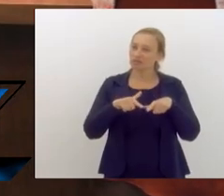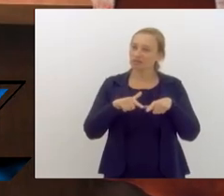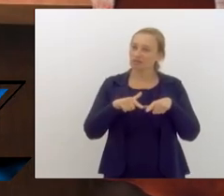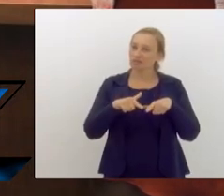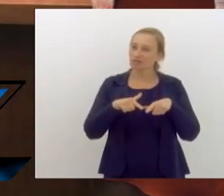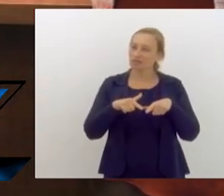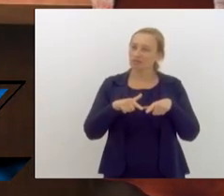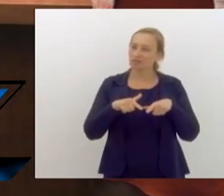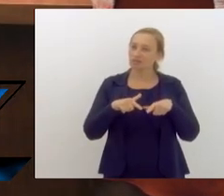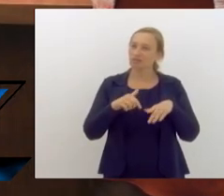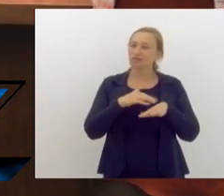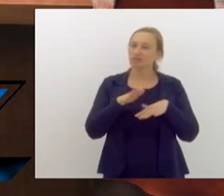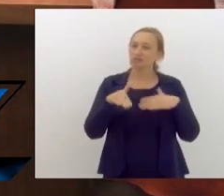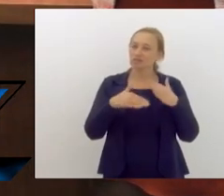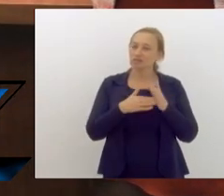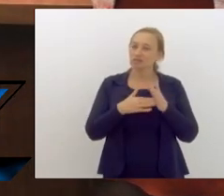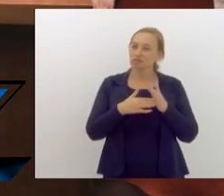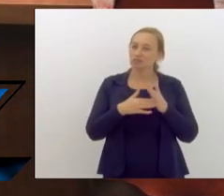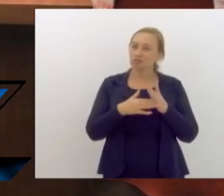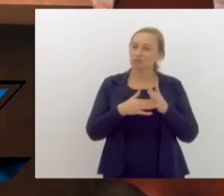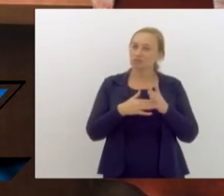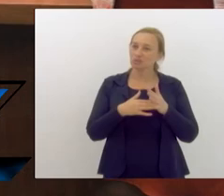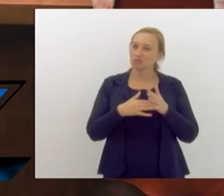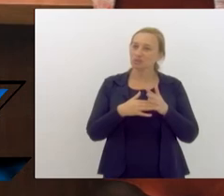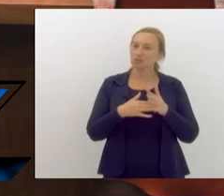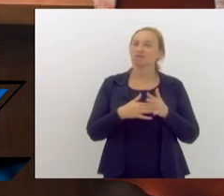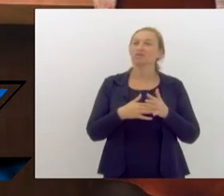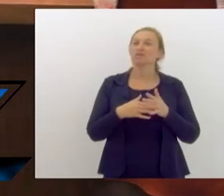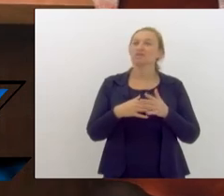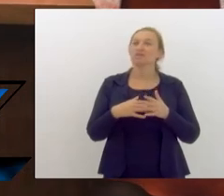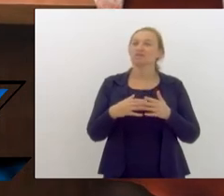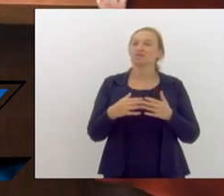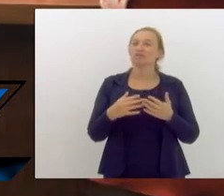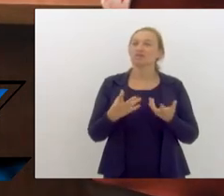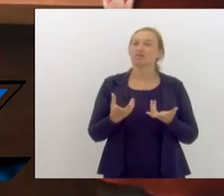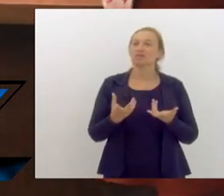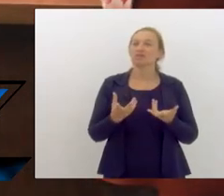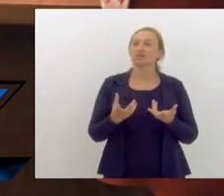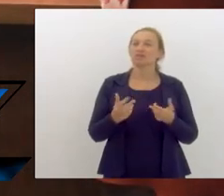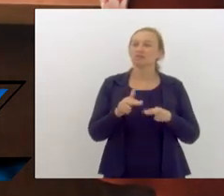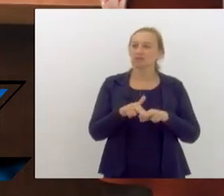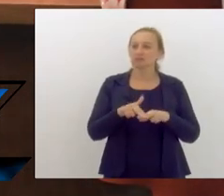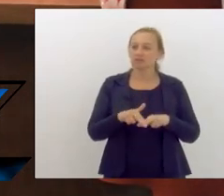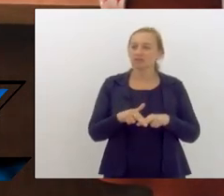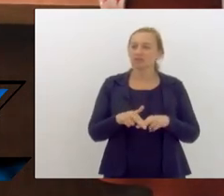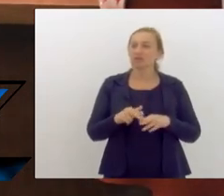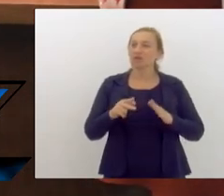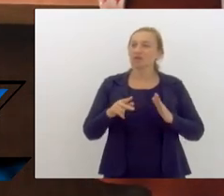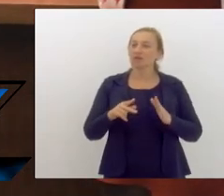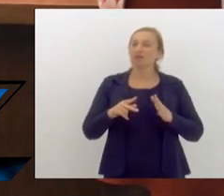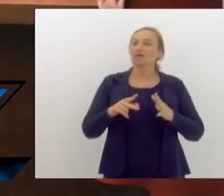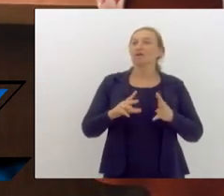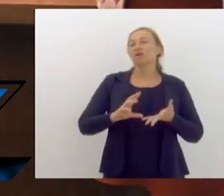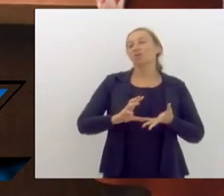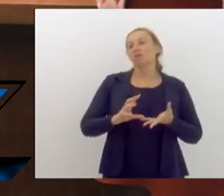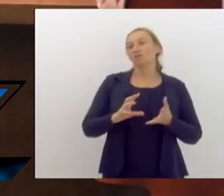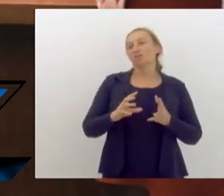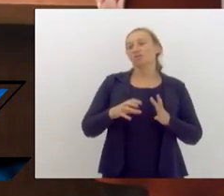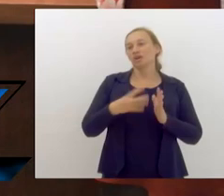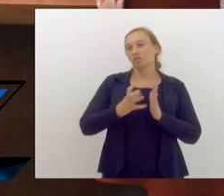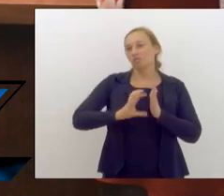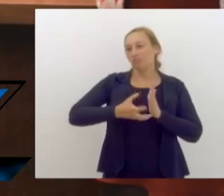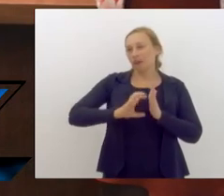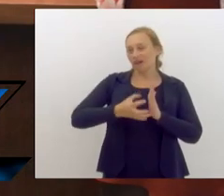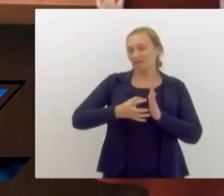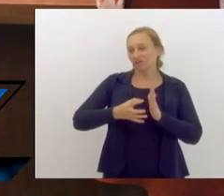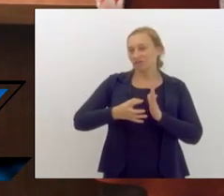perante todas as nossas causas e as nossas pautas o pessoal é um partido necessário é um partido que incomoda mas é um partido